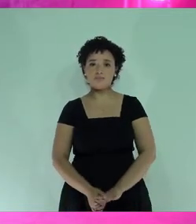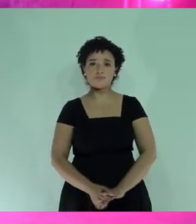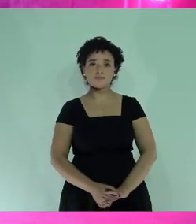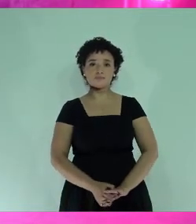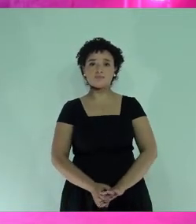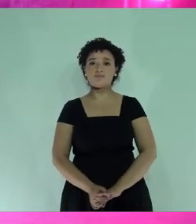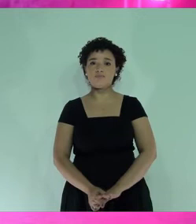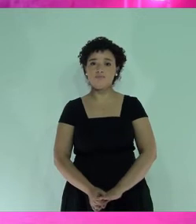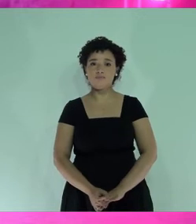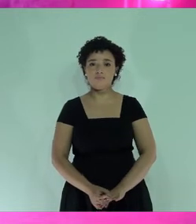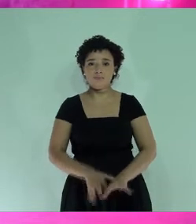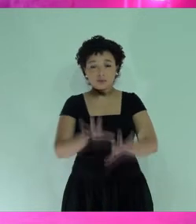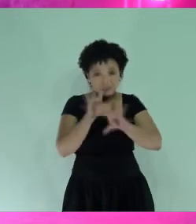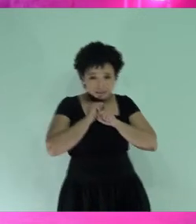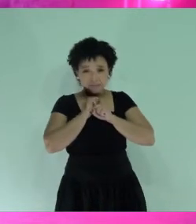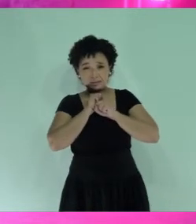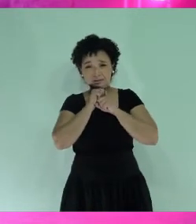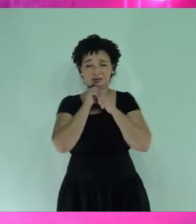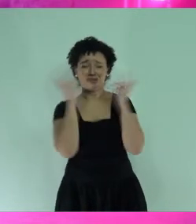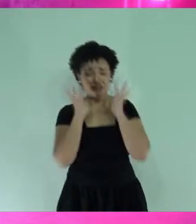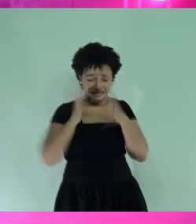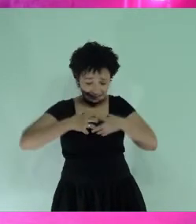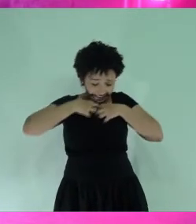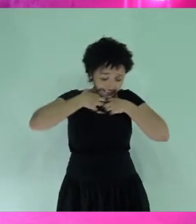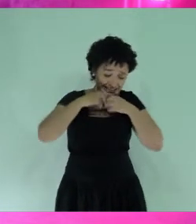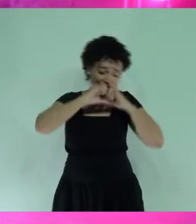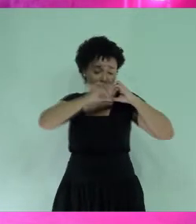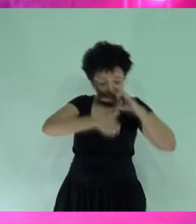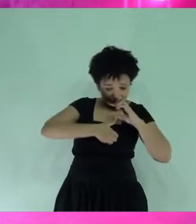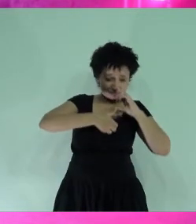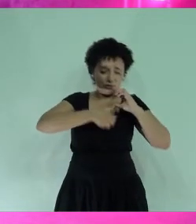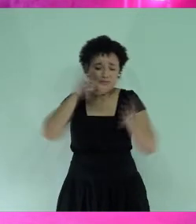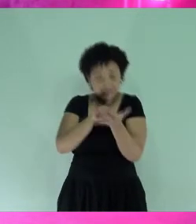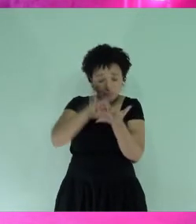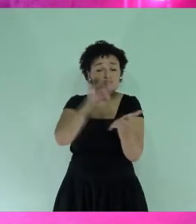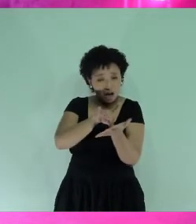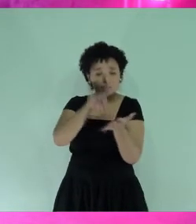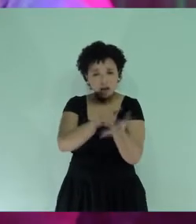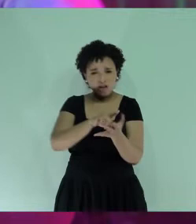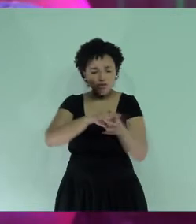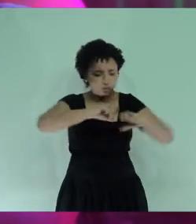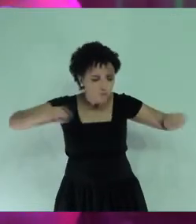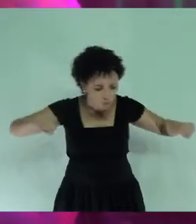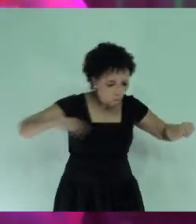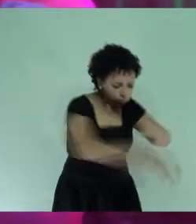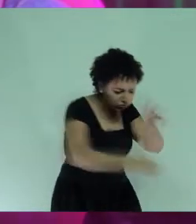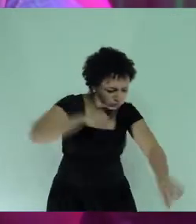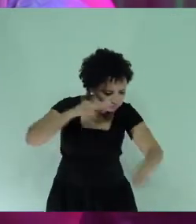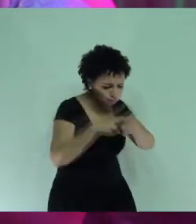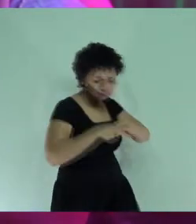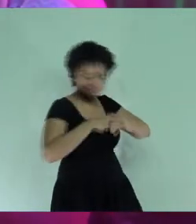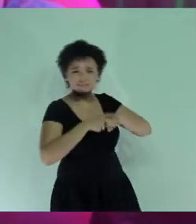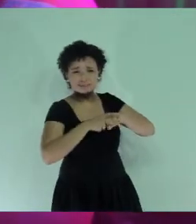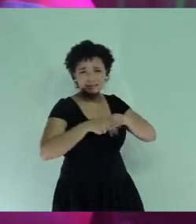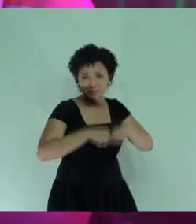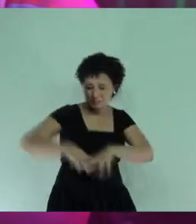Bora lá, bora lá. Absorver a alegria melancólica, mostrar a verdadeira verdade crua, nua. Desenterrar a viúva dos